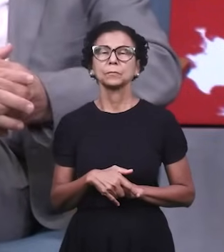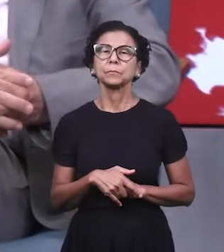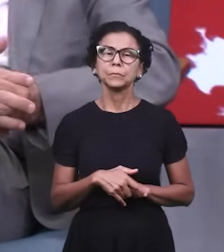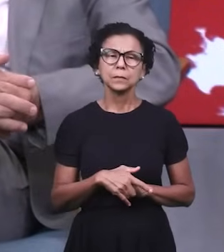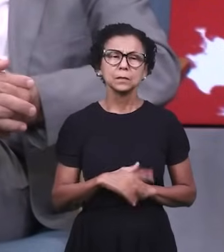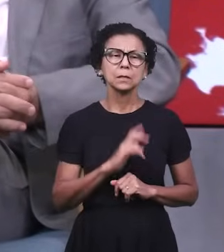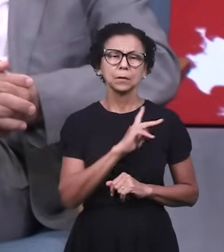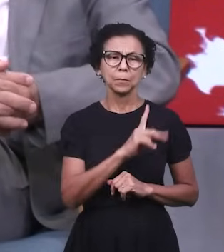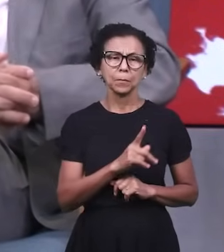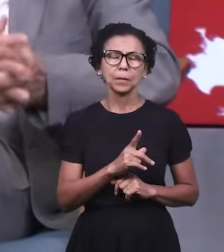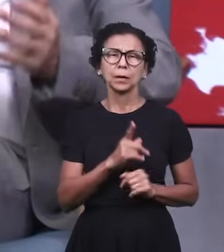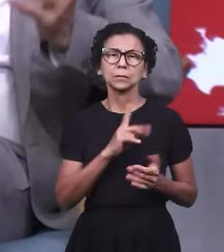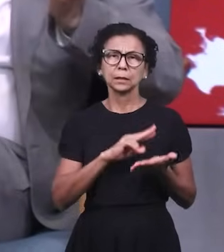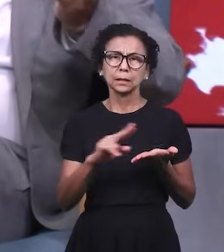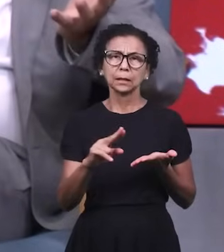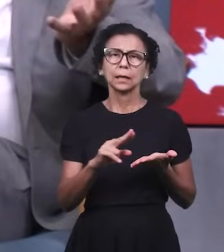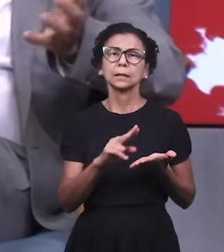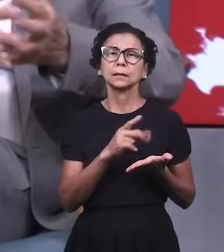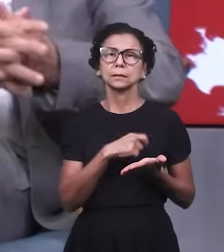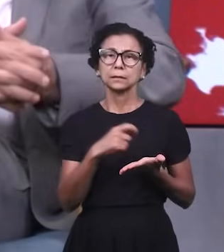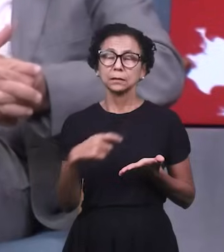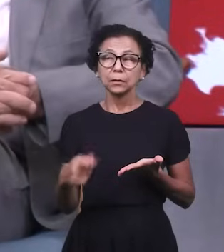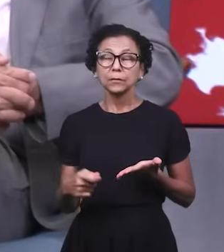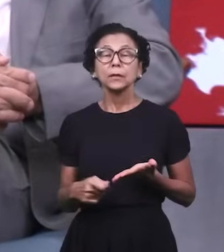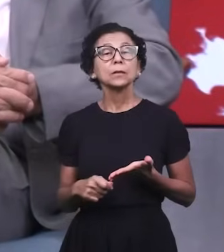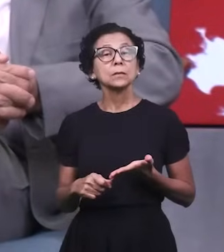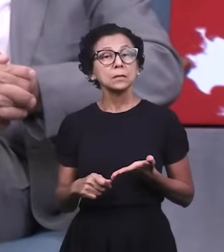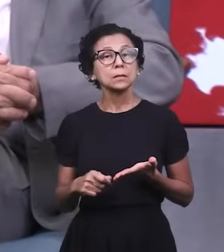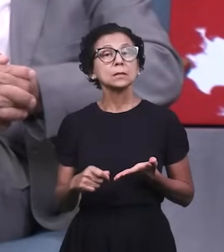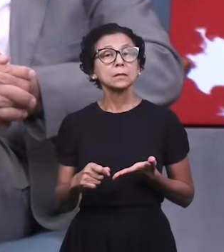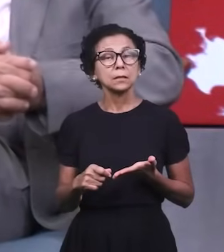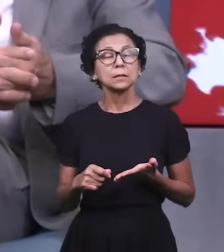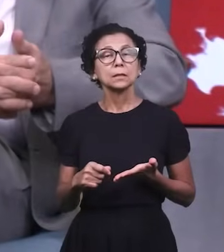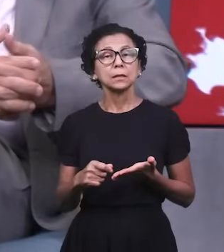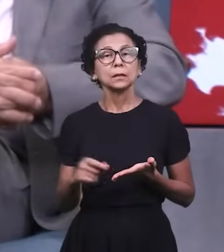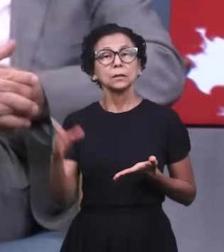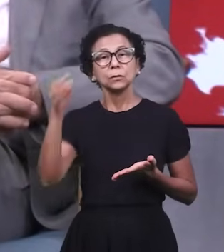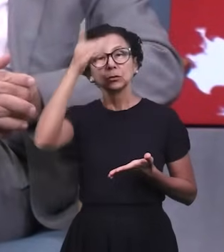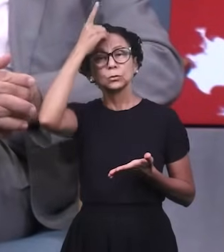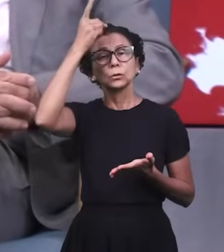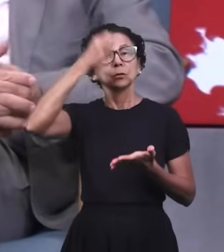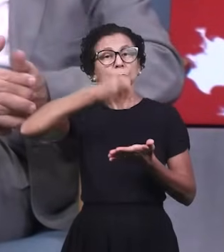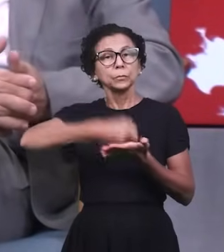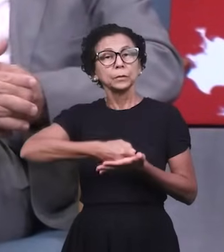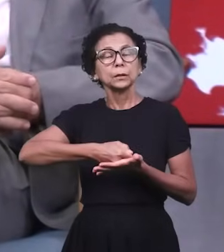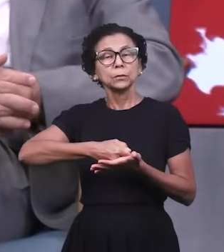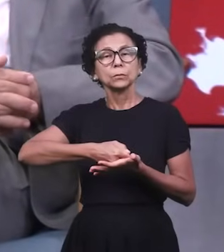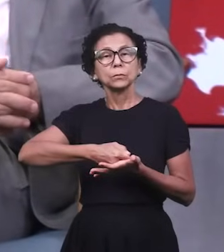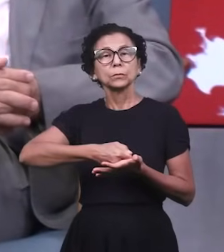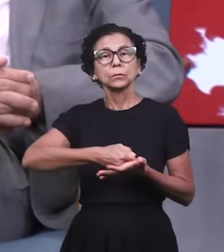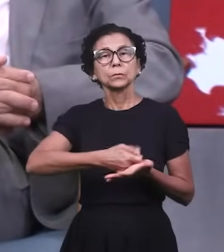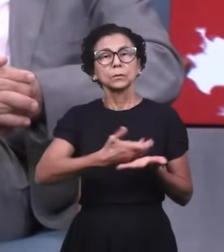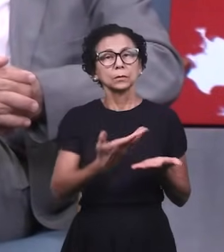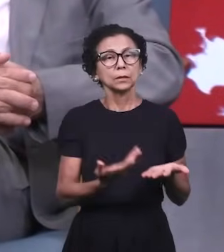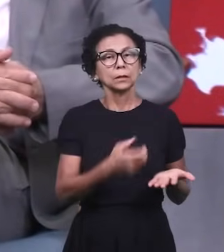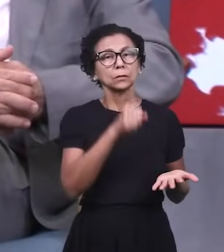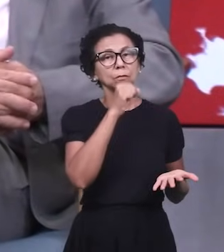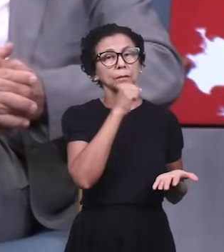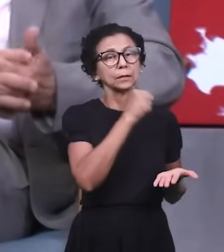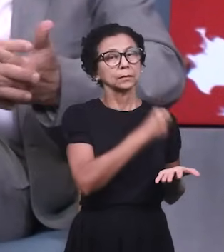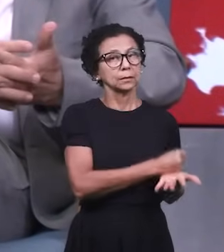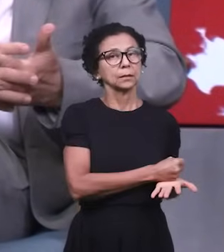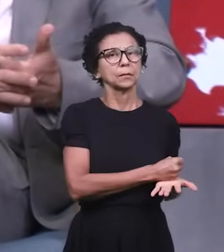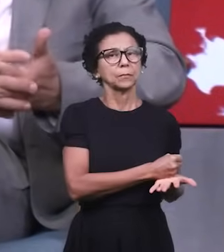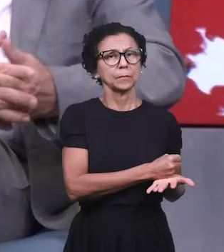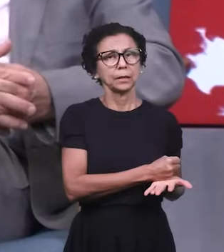aconteceram no Velho Testamento porque o Espírito Santo operou no Velho Testamento. É claro que a operação do Espírito Santo do Velho